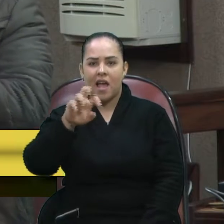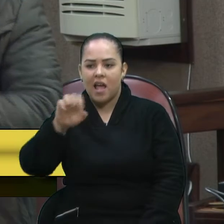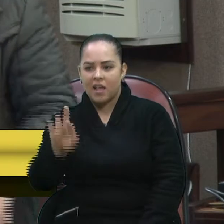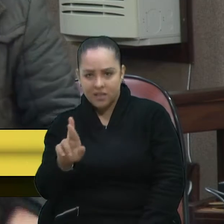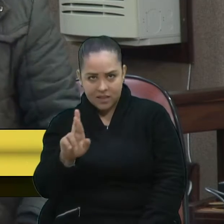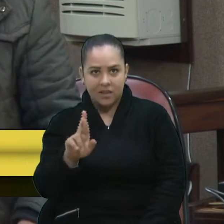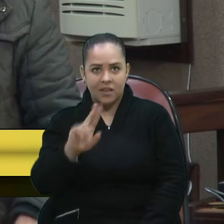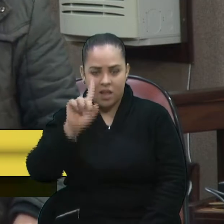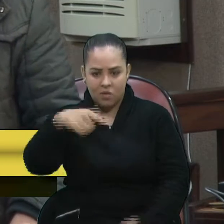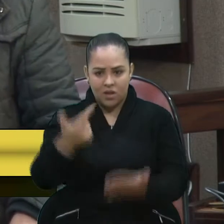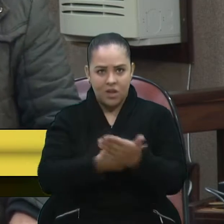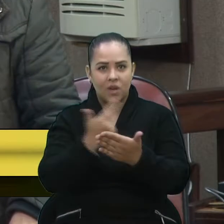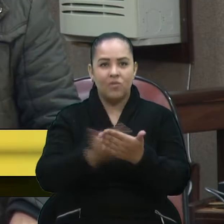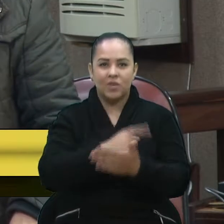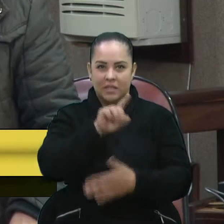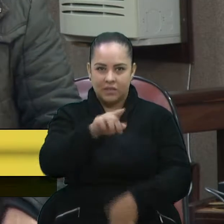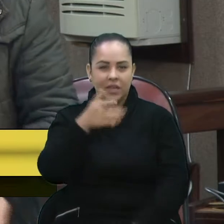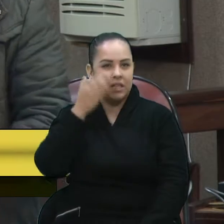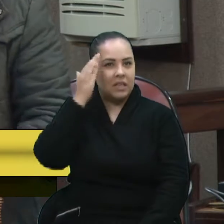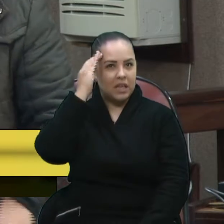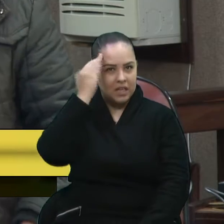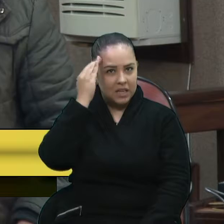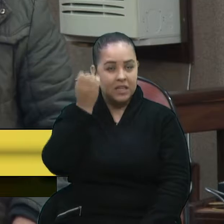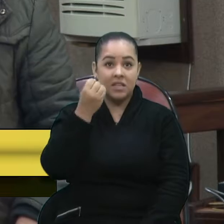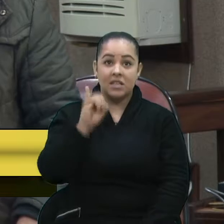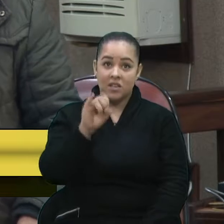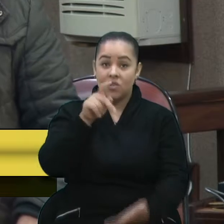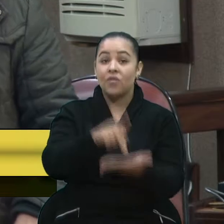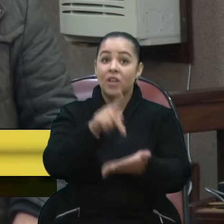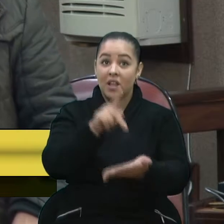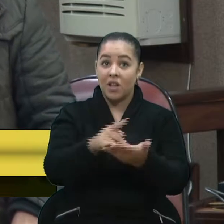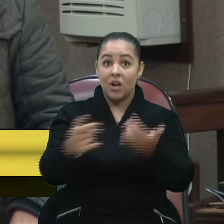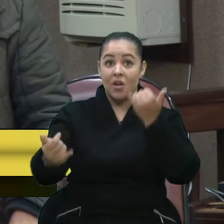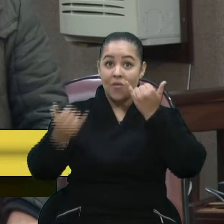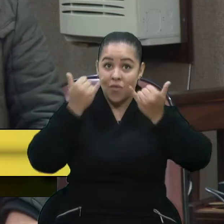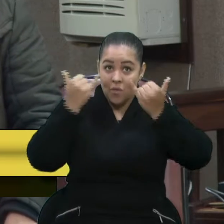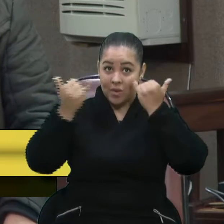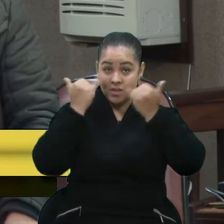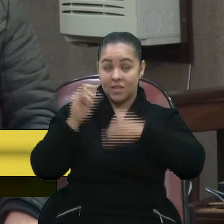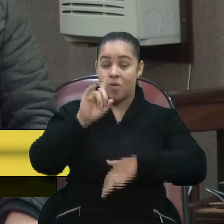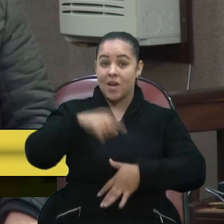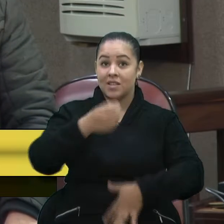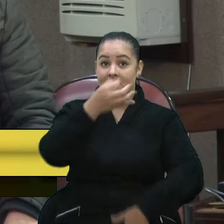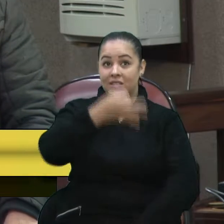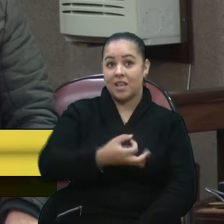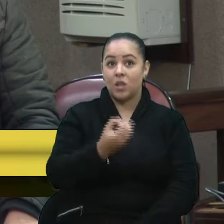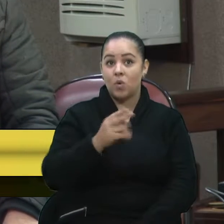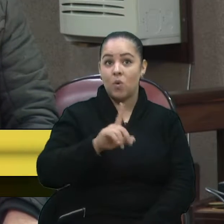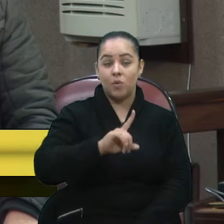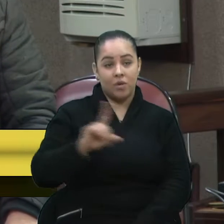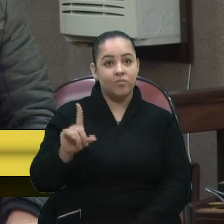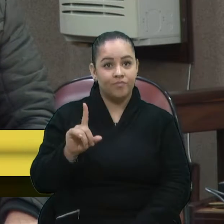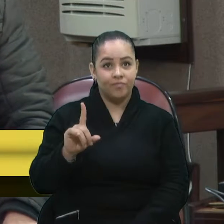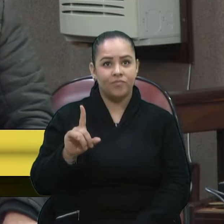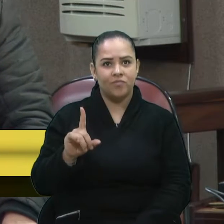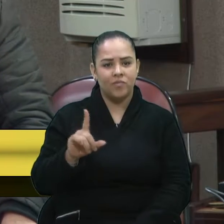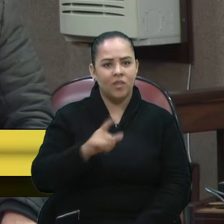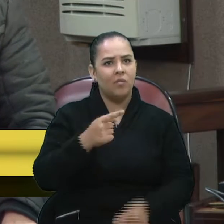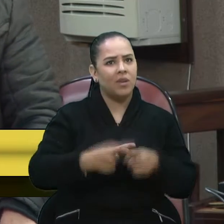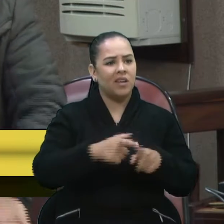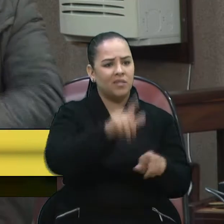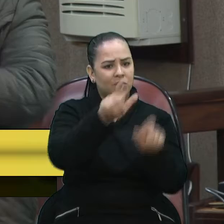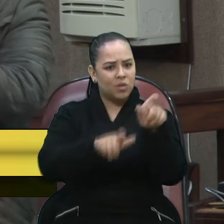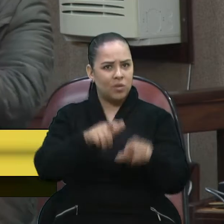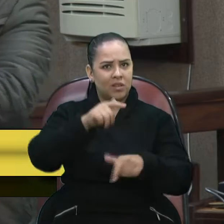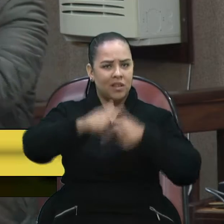chegar no meio termo, eu e o senhor, a gente vai ver se realmente aquelas informações são procedentes ou não. As pessoas que trabalham de